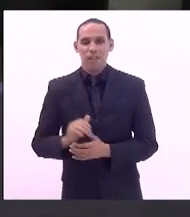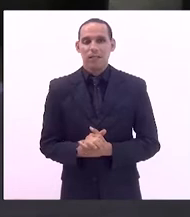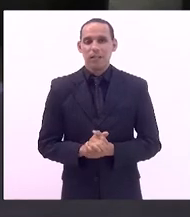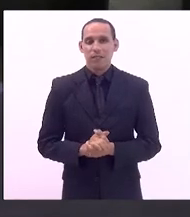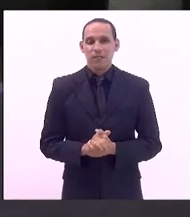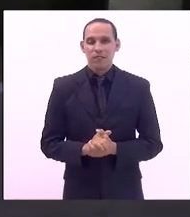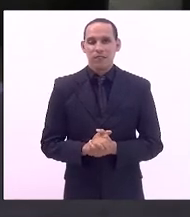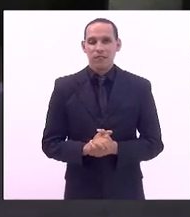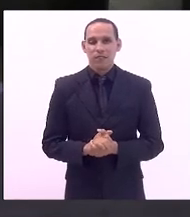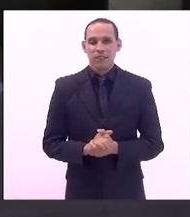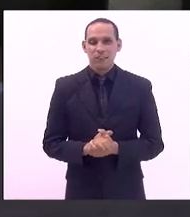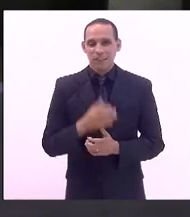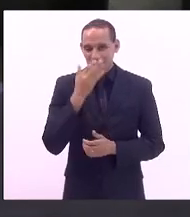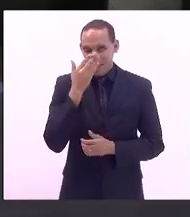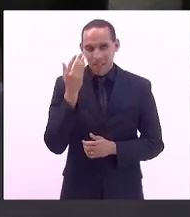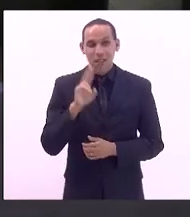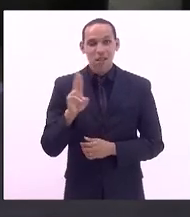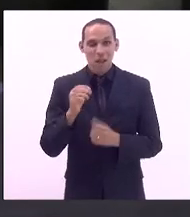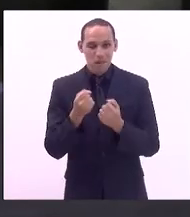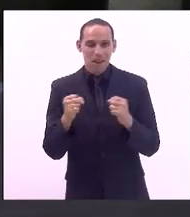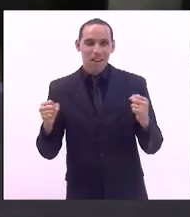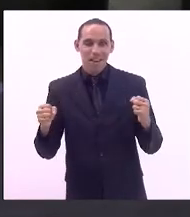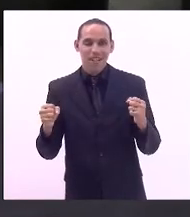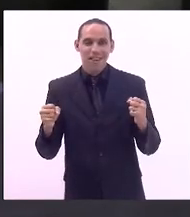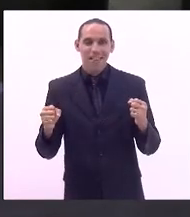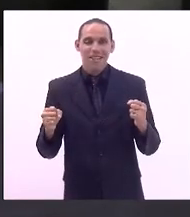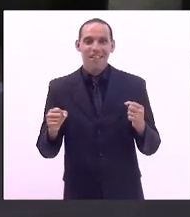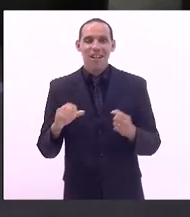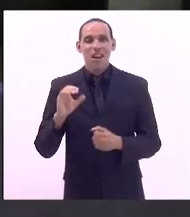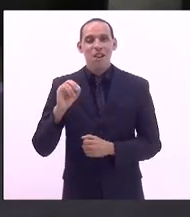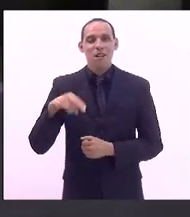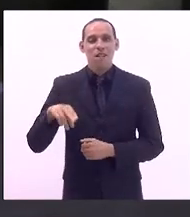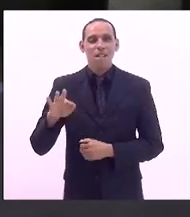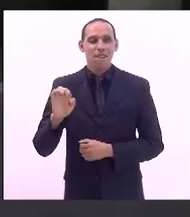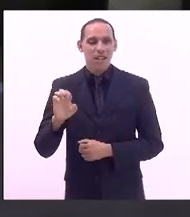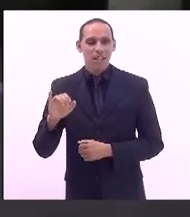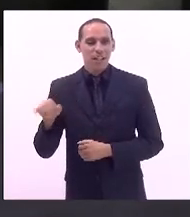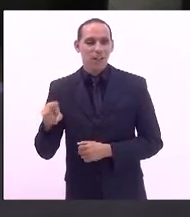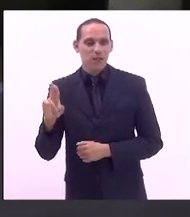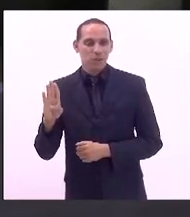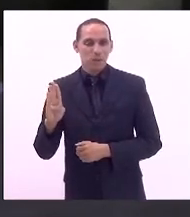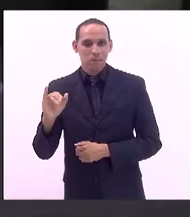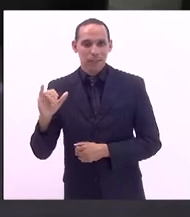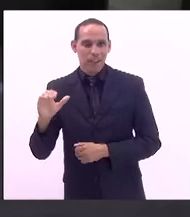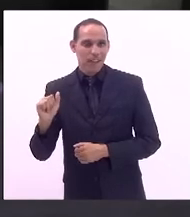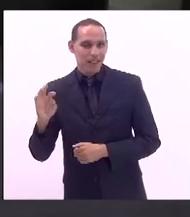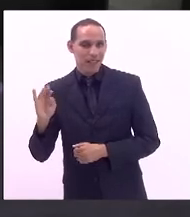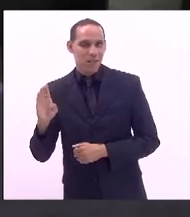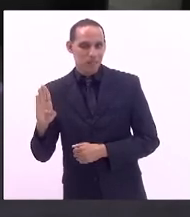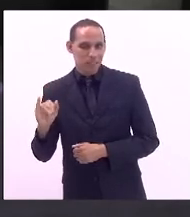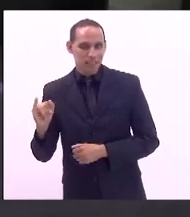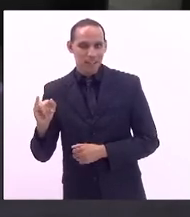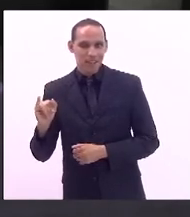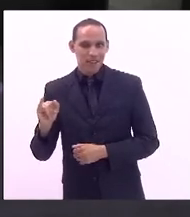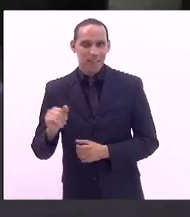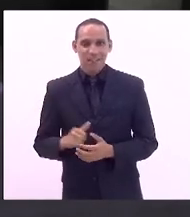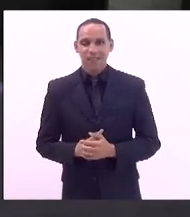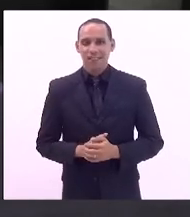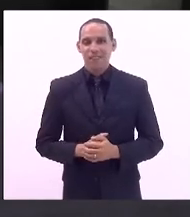daqui é grande o nome com fecha o bico né